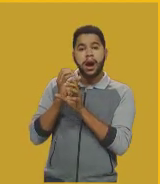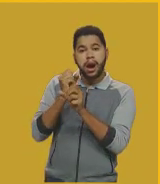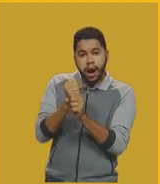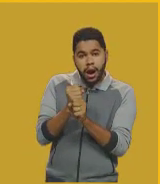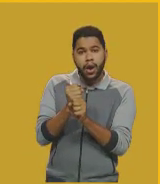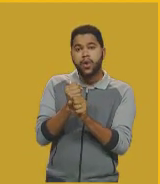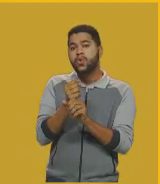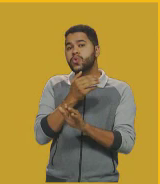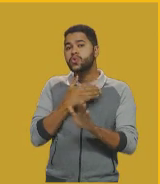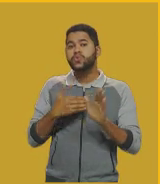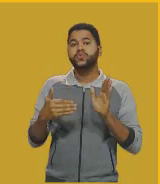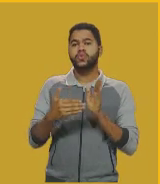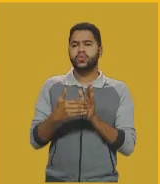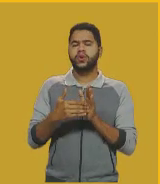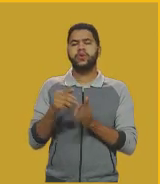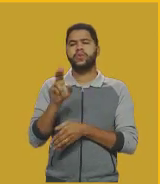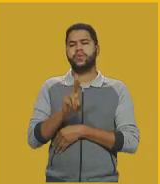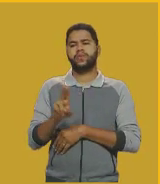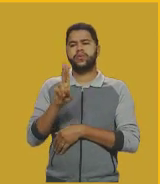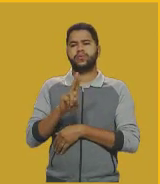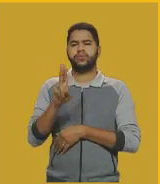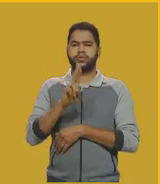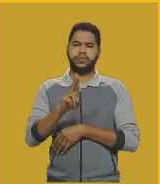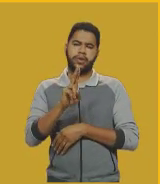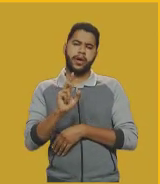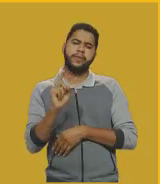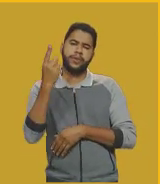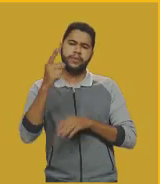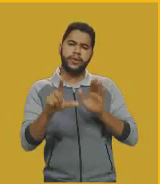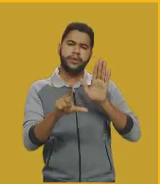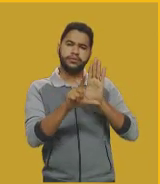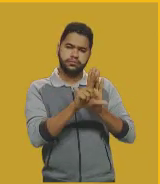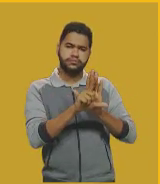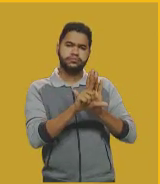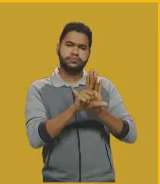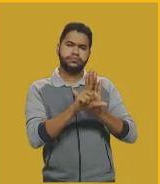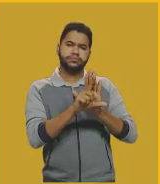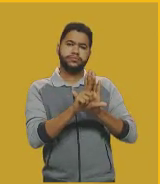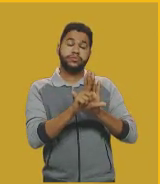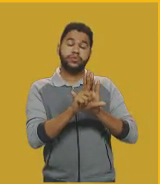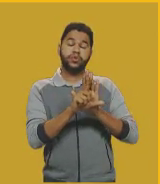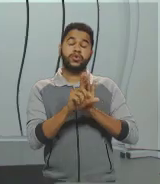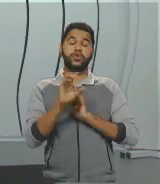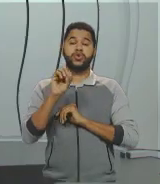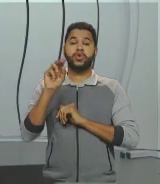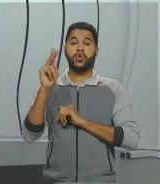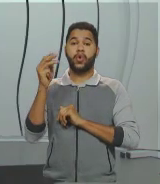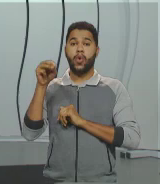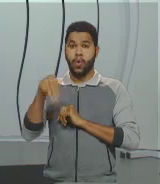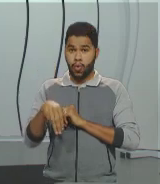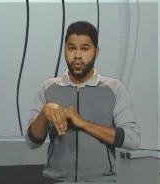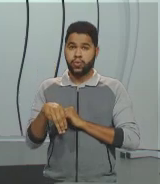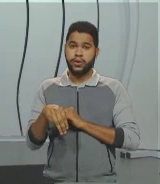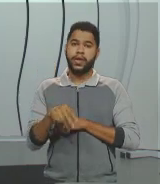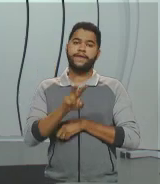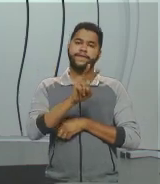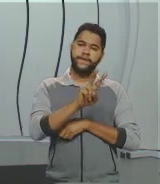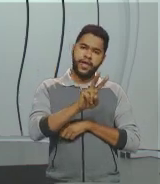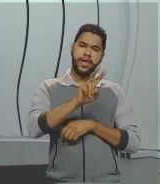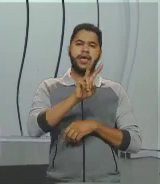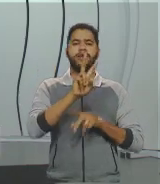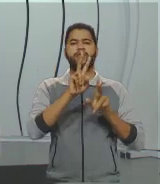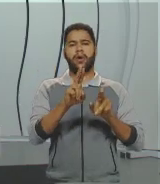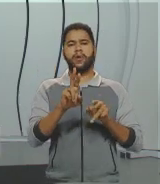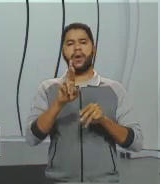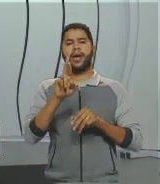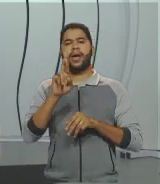corrente total desse circuito, eu vou usar a primeira lei de Ohm, que fala que V é igual a R vezes I. Só que no lugar do R, nós vamos usar a resistência equivalente. E